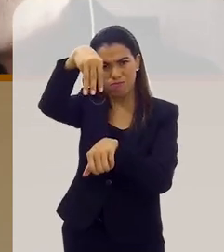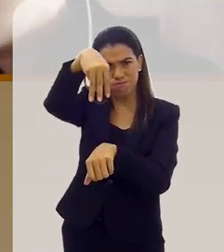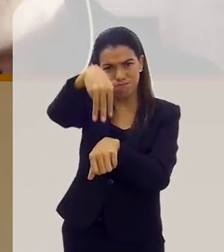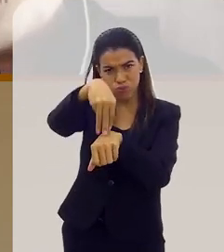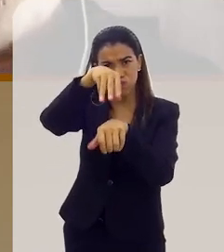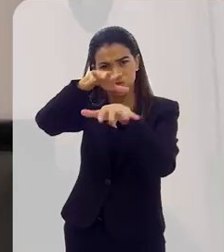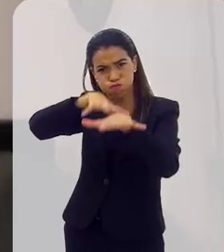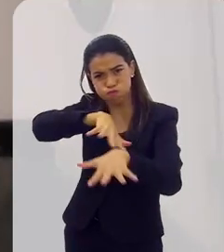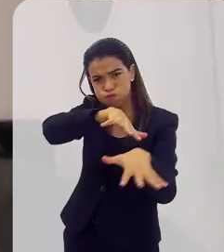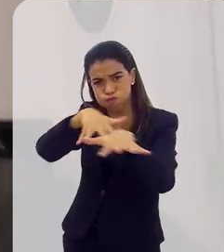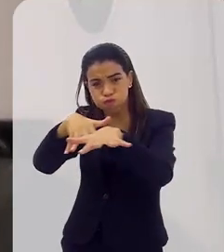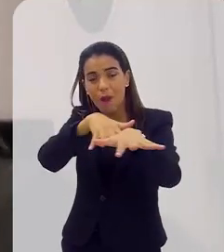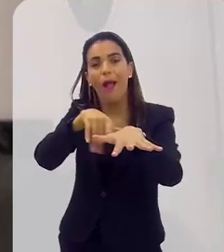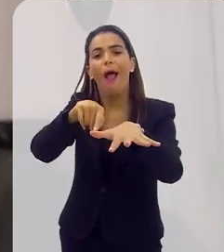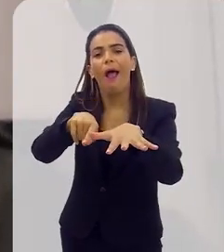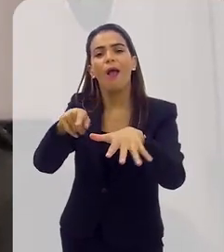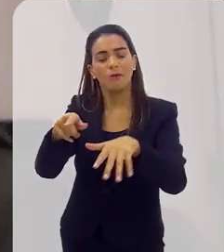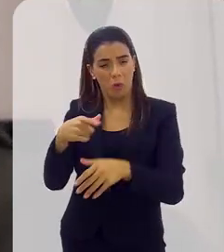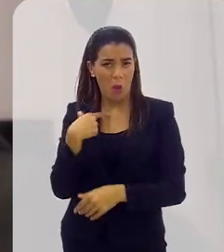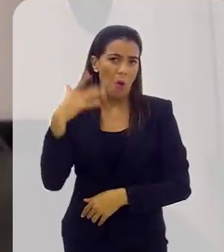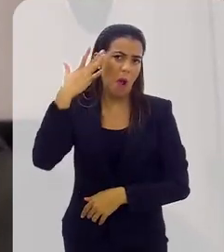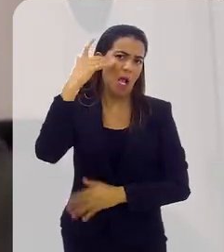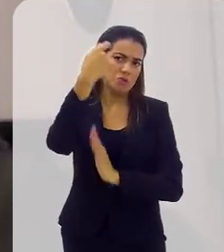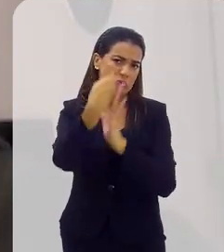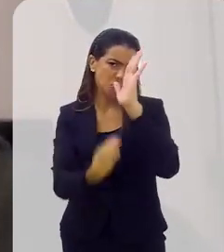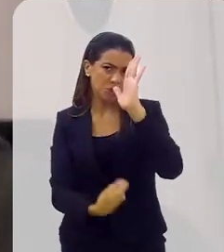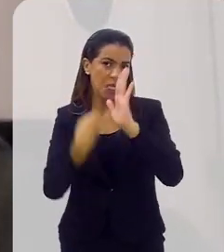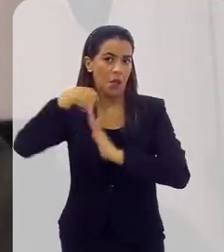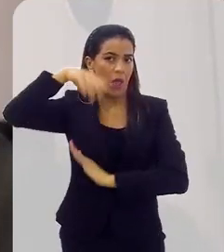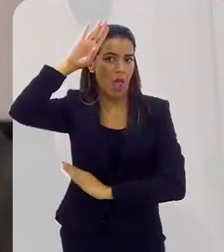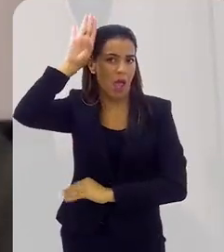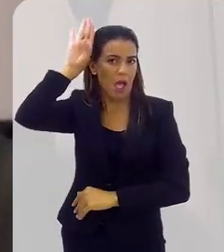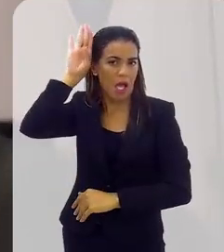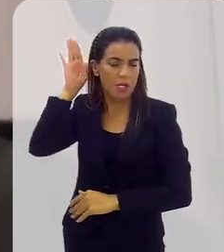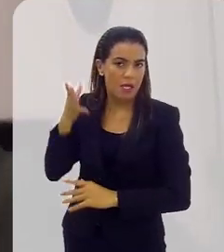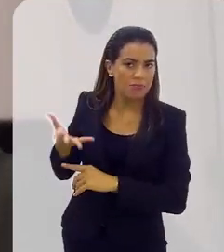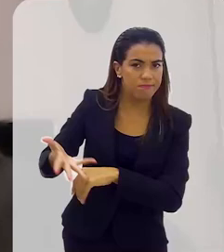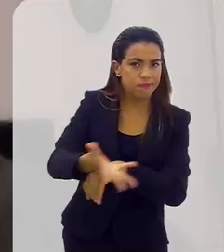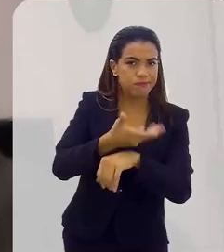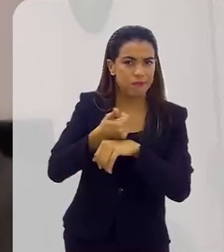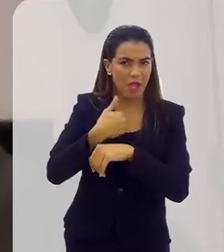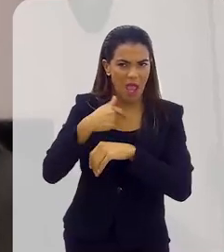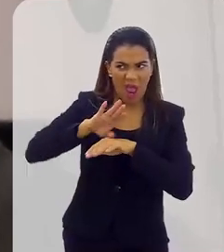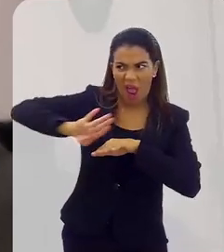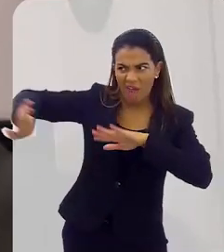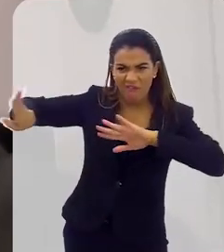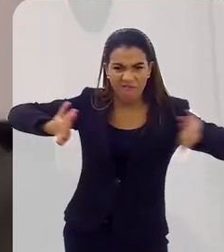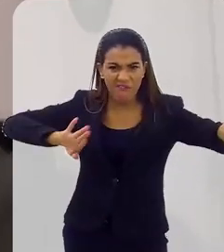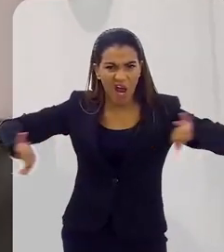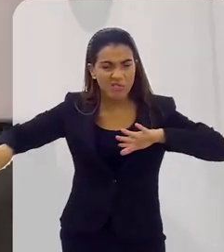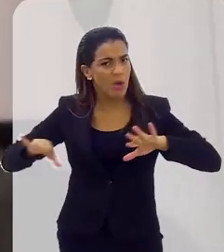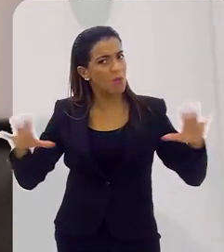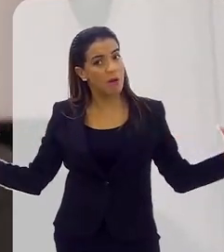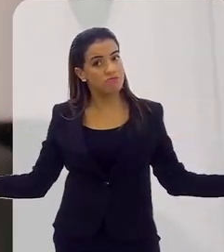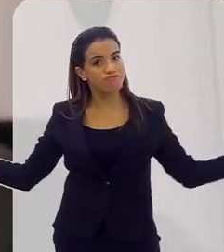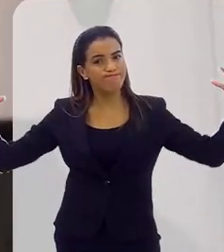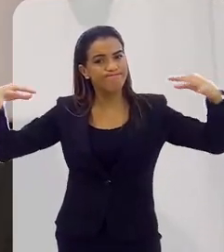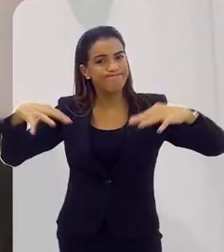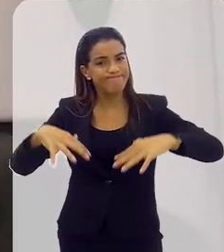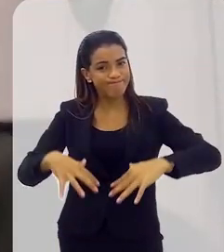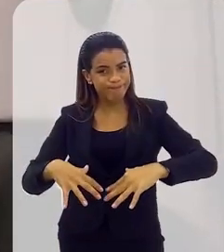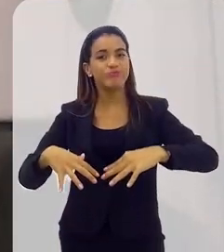você pode se posicionar politicamente. E eu acho que os enredos acadêmicos, eles não afastam o público. Acho que muito pelo contrário. Acho que o